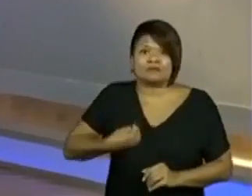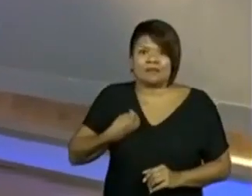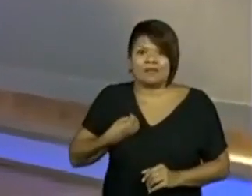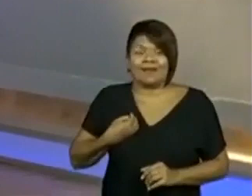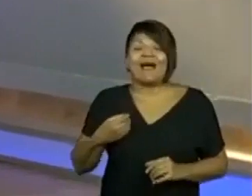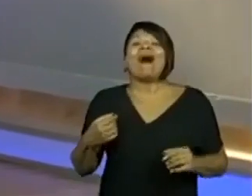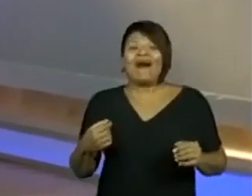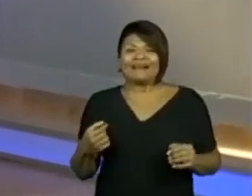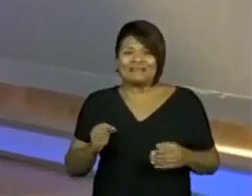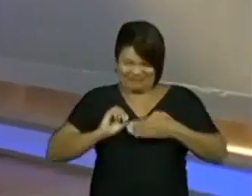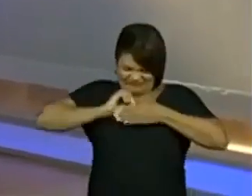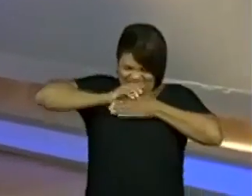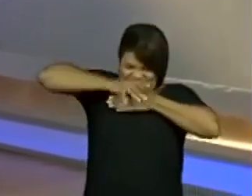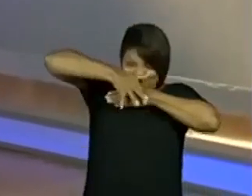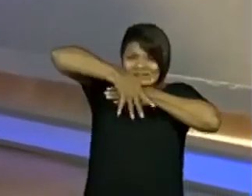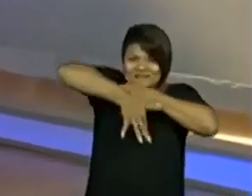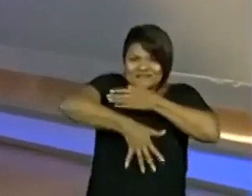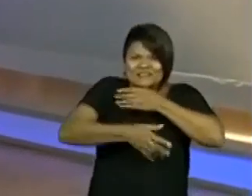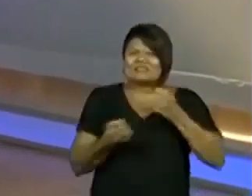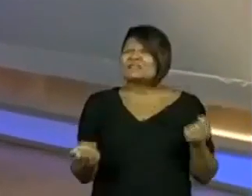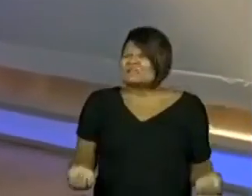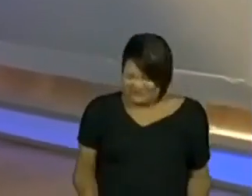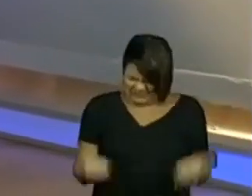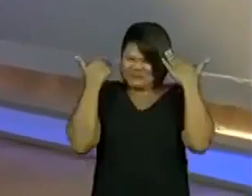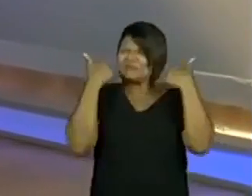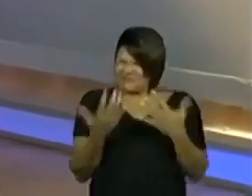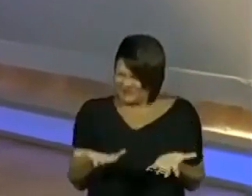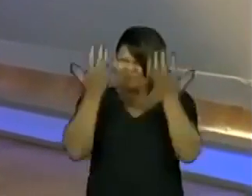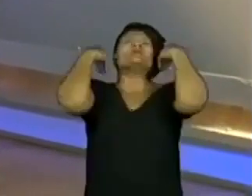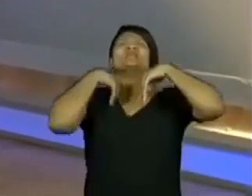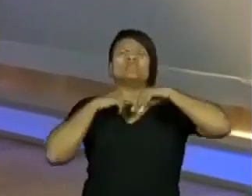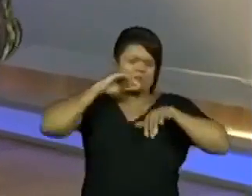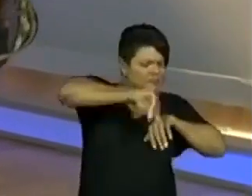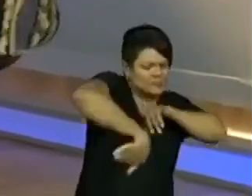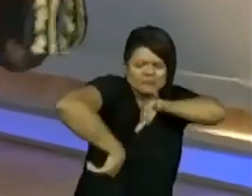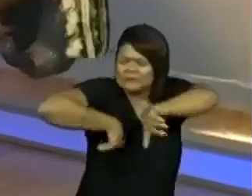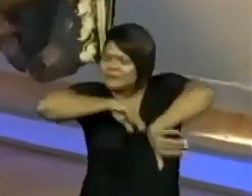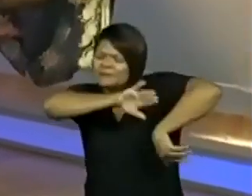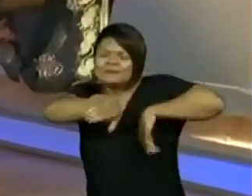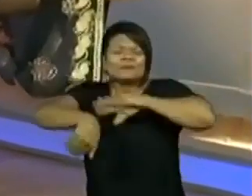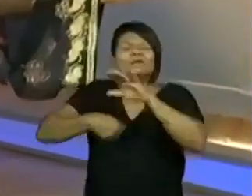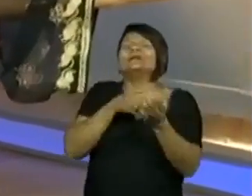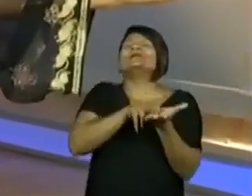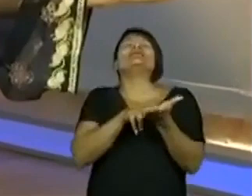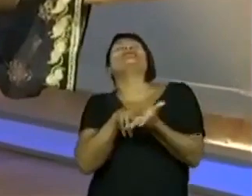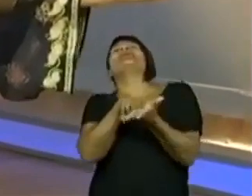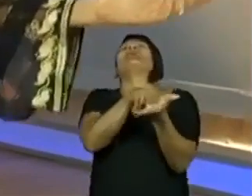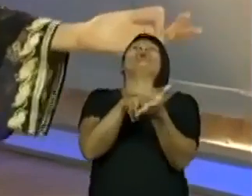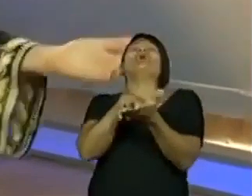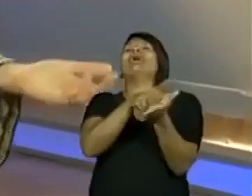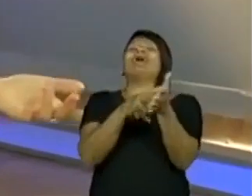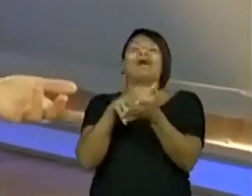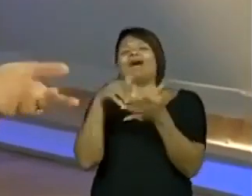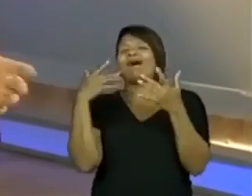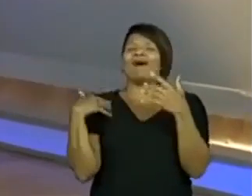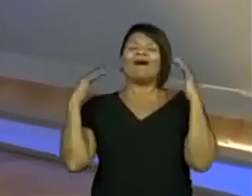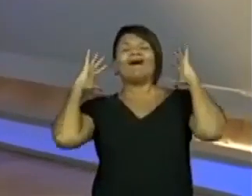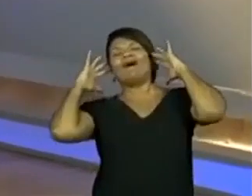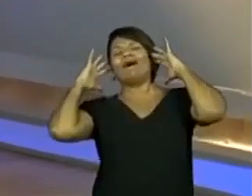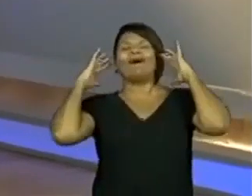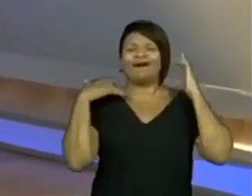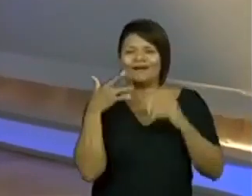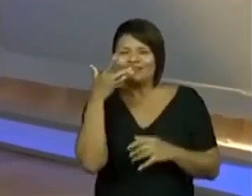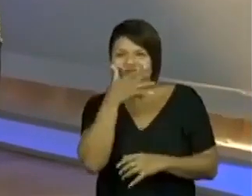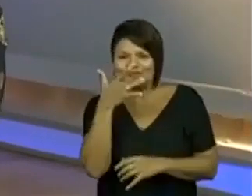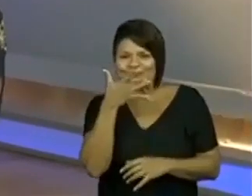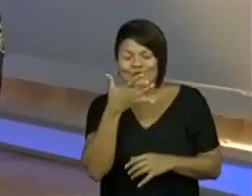de cachoeira, sabe? Mergulhou, nadou, boiou. E no fim da tarde estava